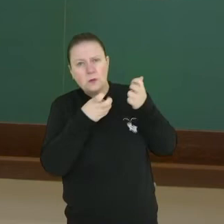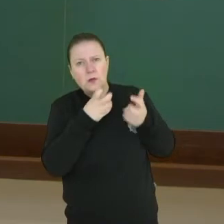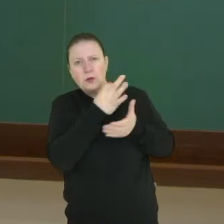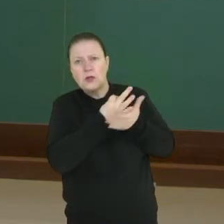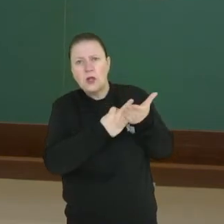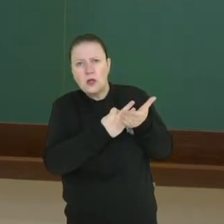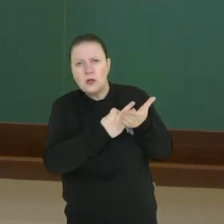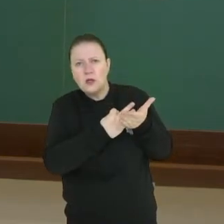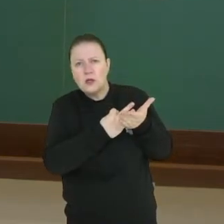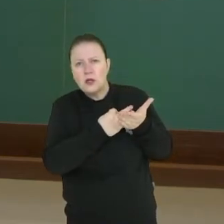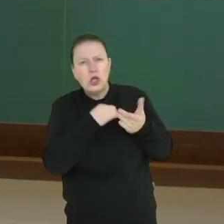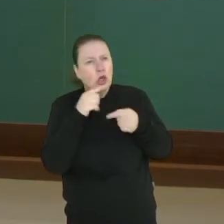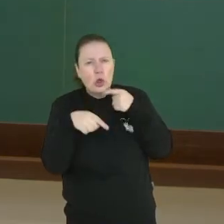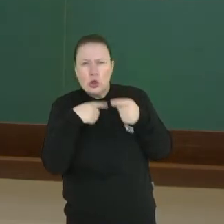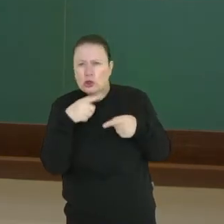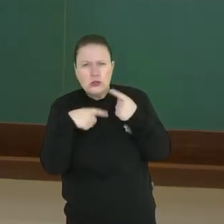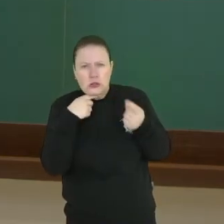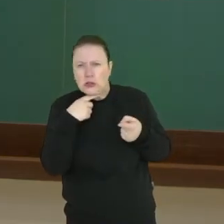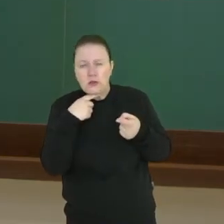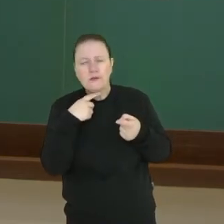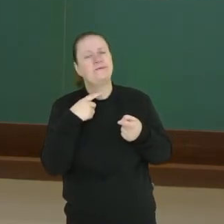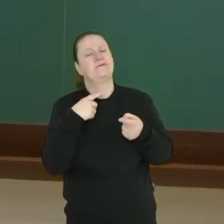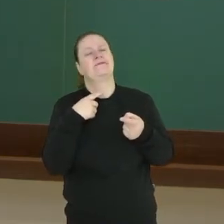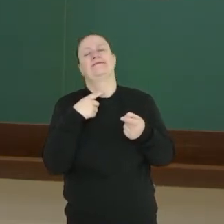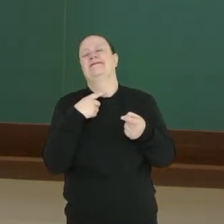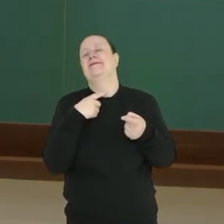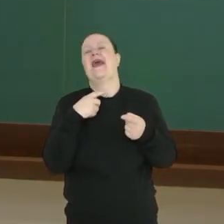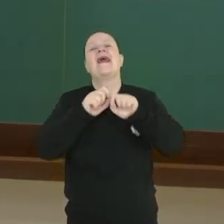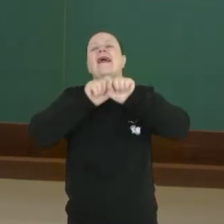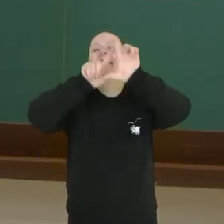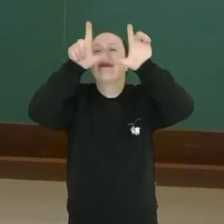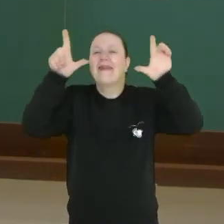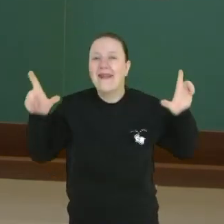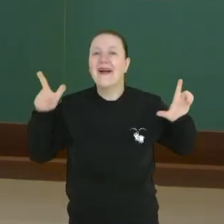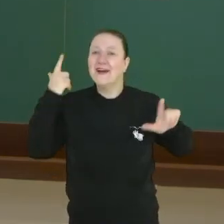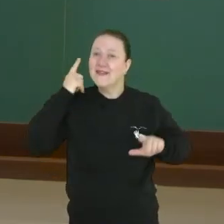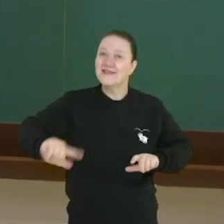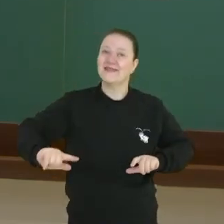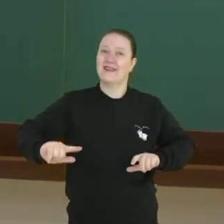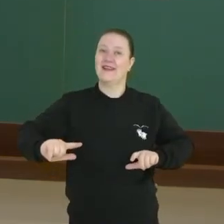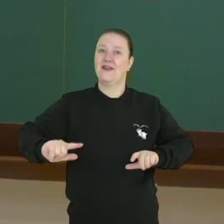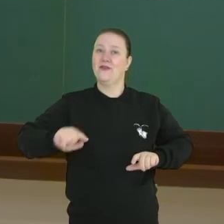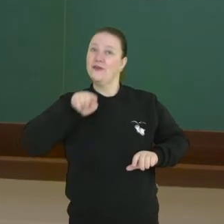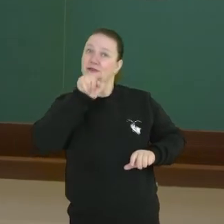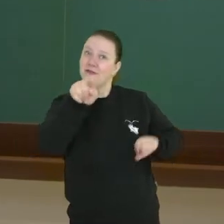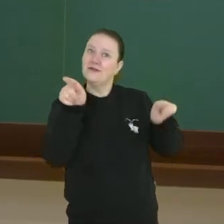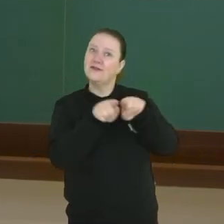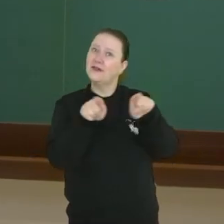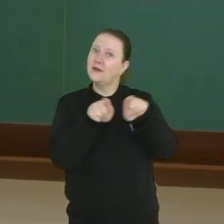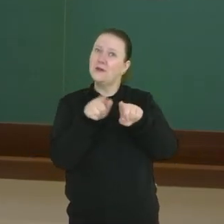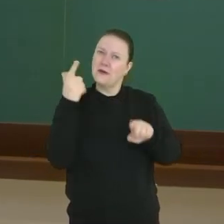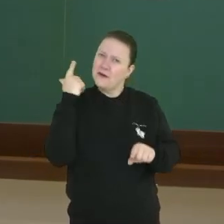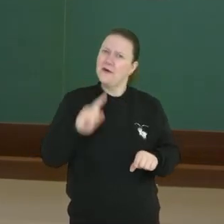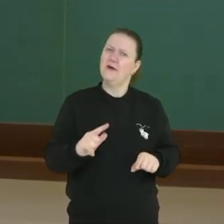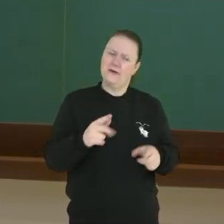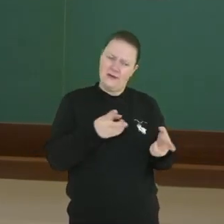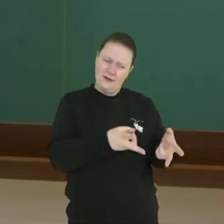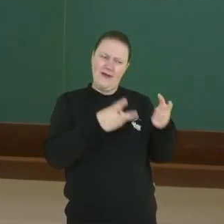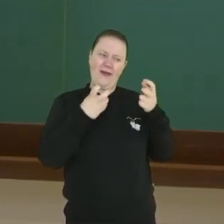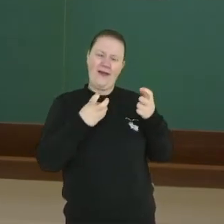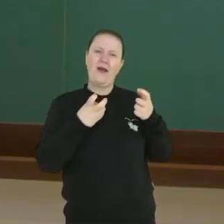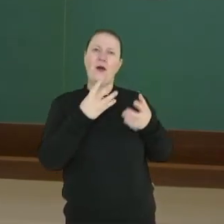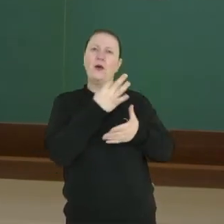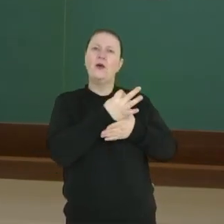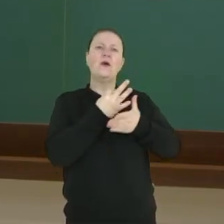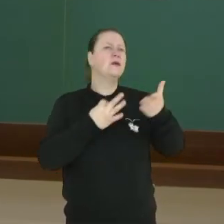não consigo entender o que foi comunicado? Conseguimos, né, pessoal? Eu consigo, com certeza você também conseguiu entender